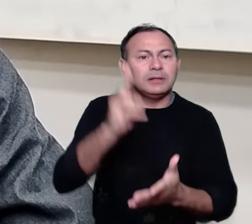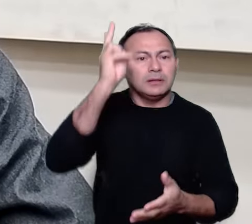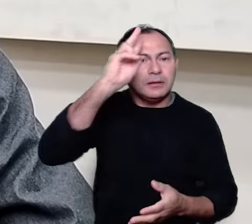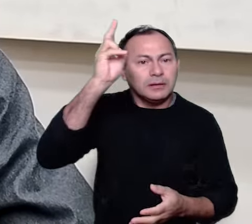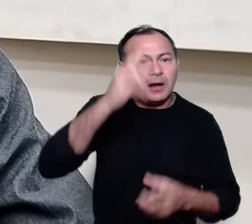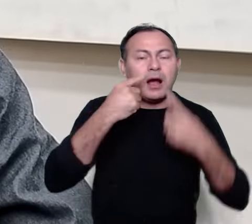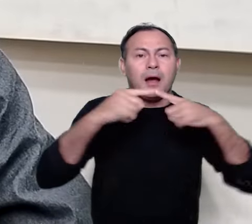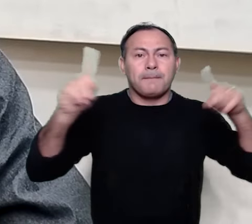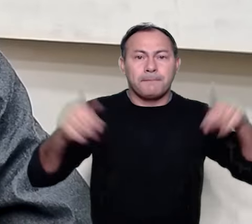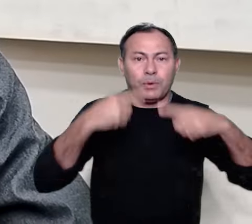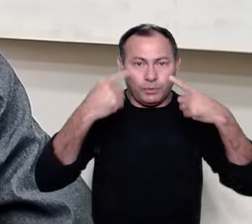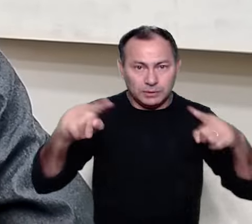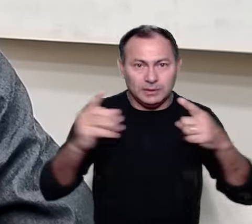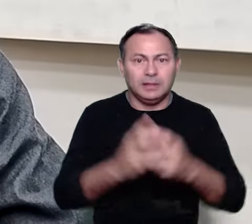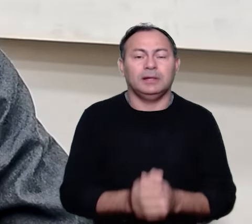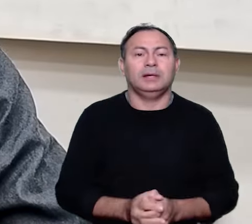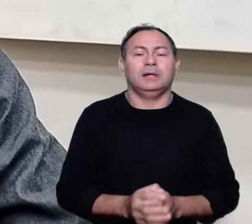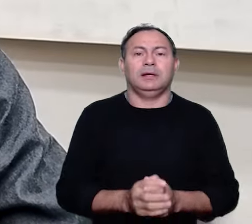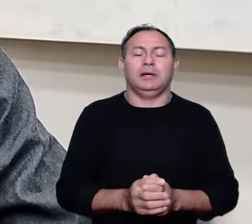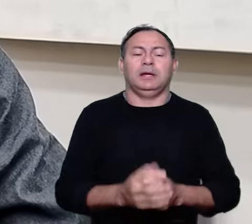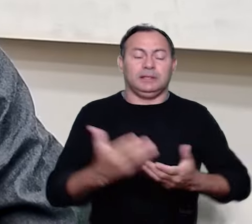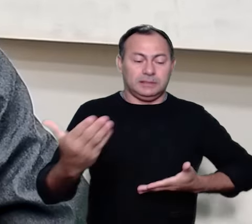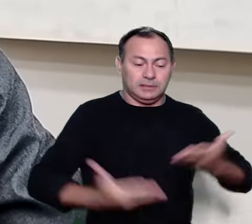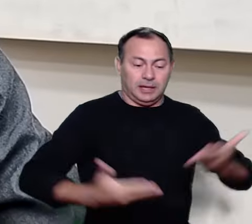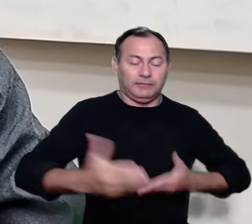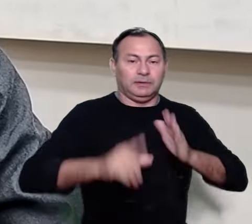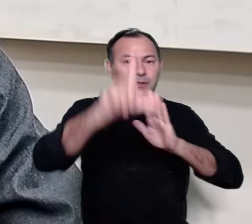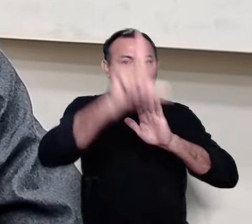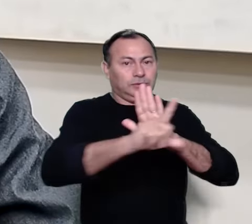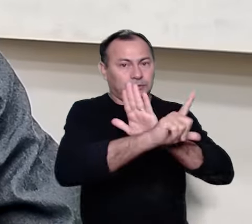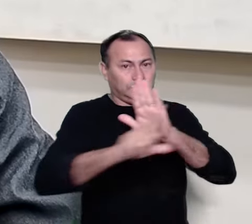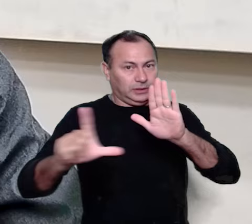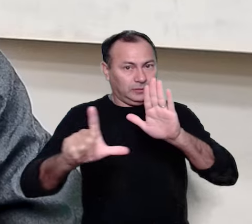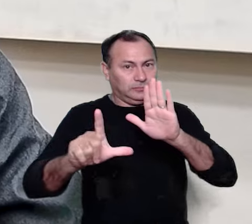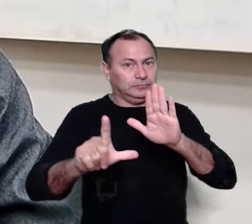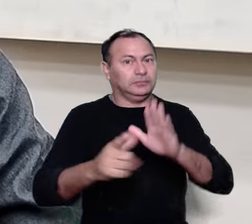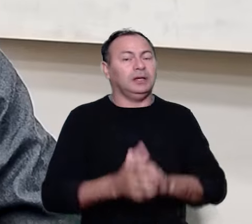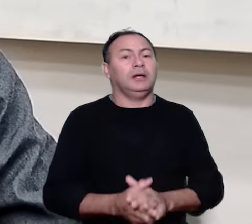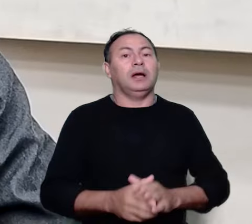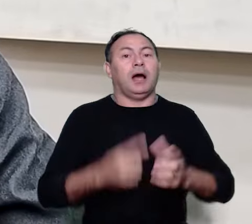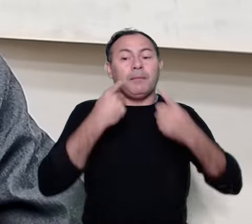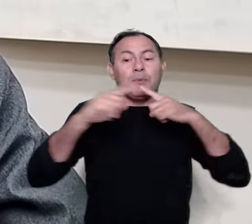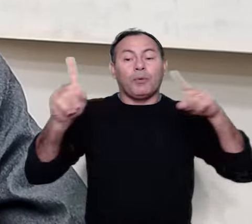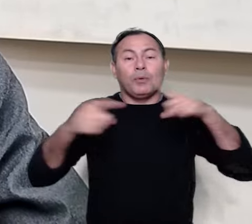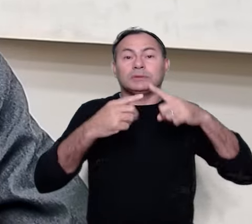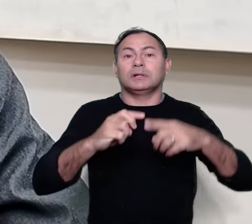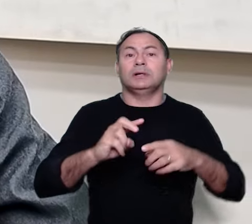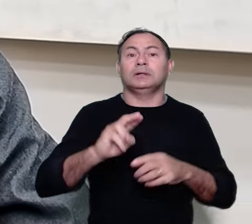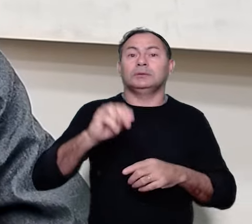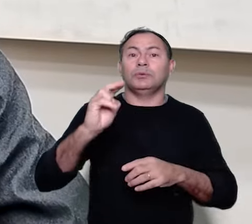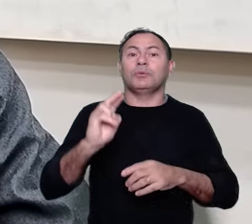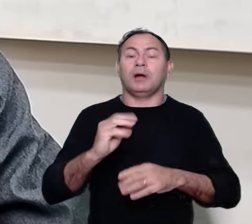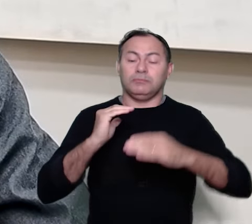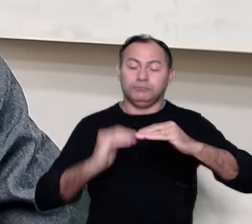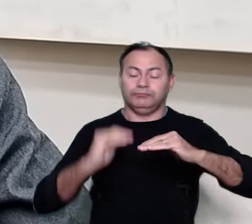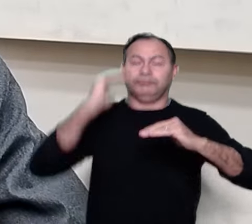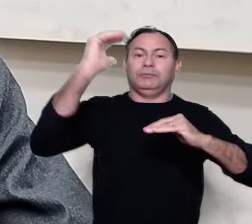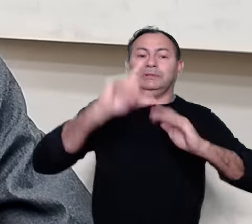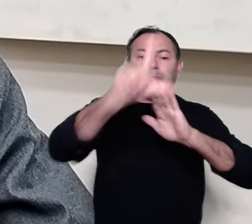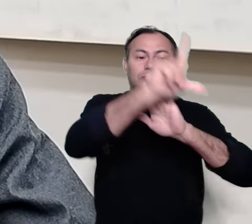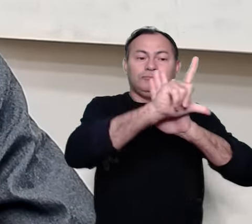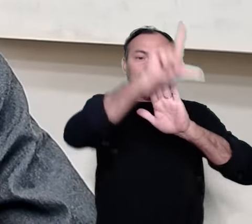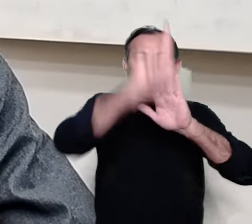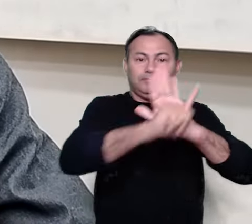lembrando que a música é serva da liturgia. Ela nunca é a protagonista.